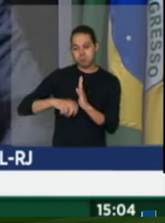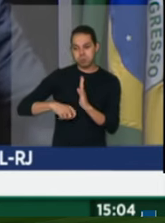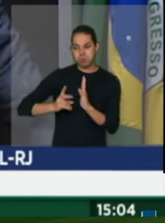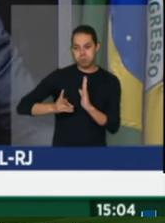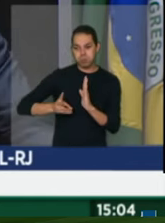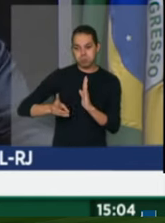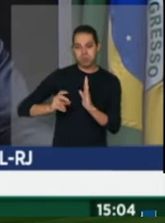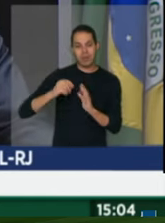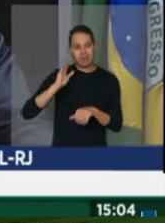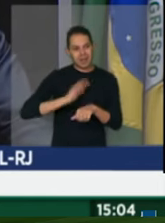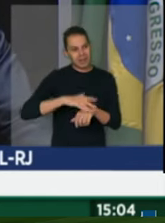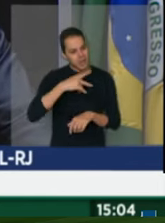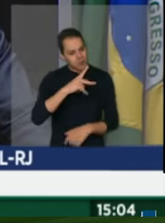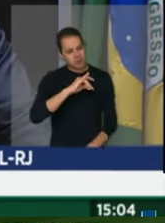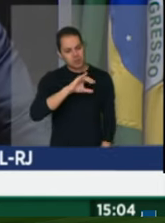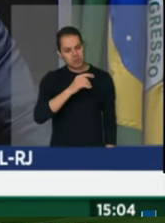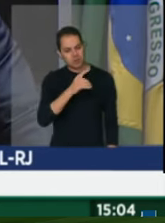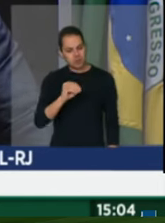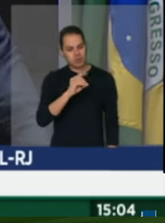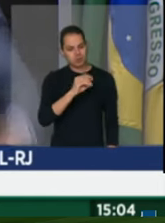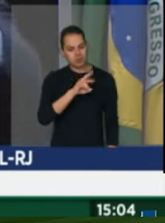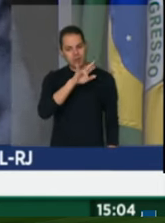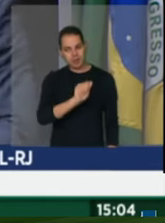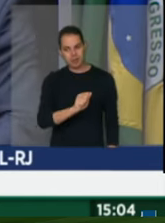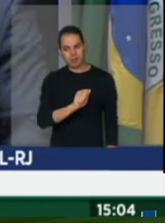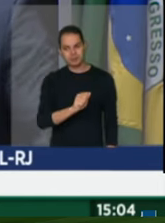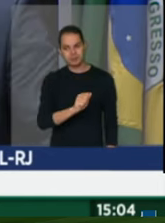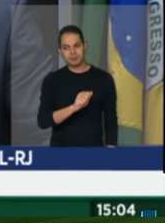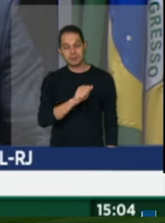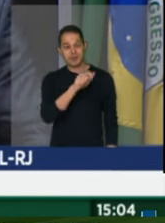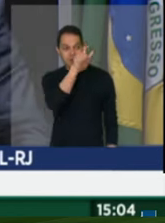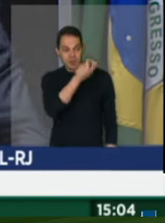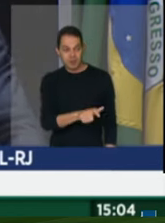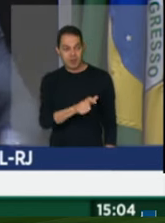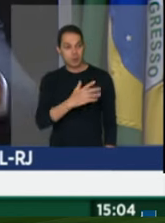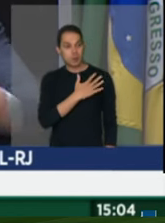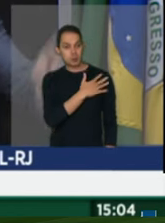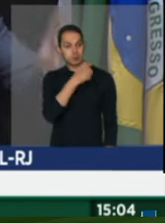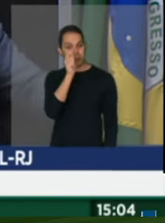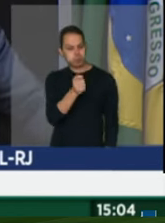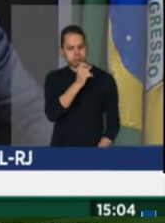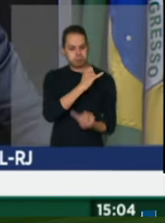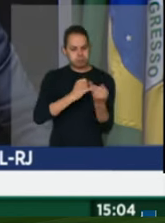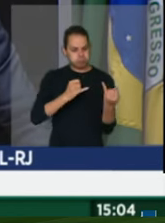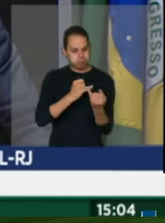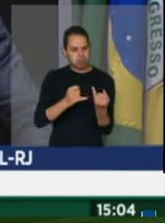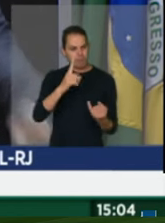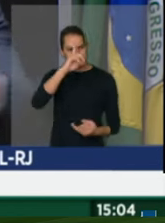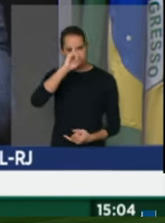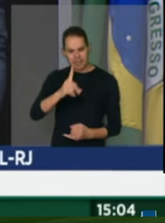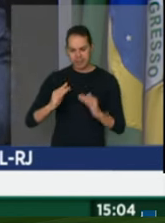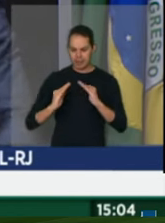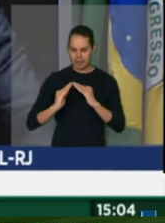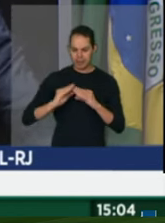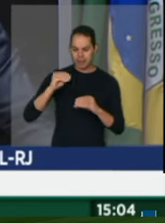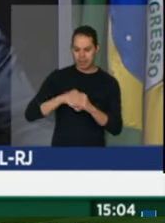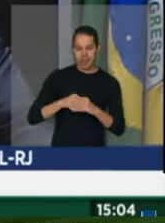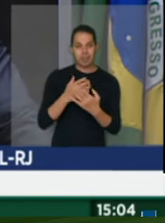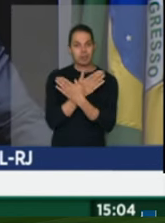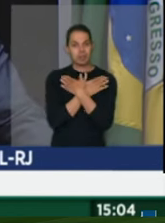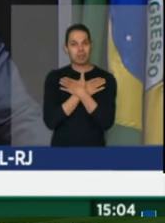é o senhor João Dória além de ser um grande ditador determinando que as pessoas fica em casa e